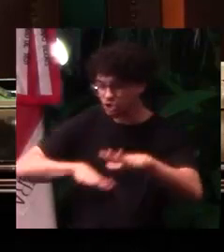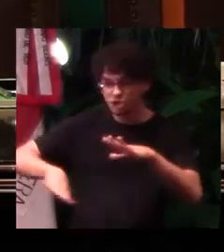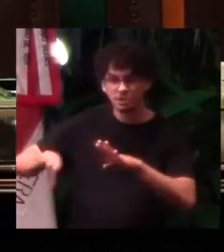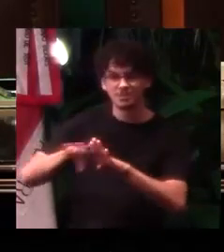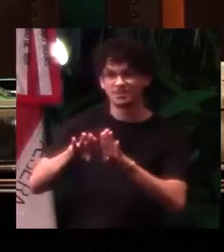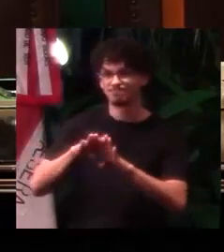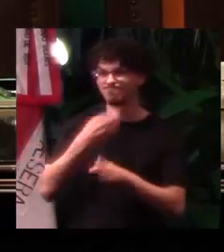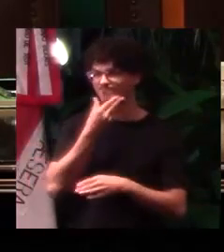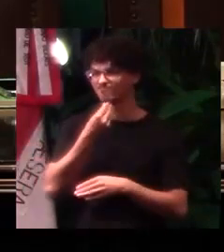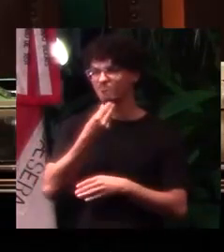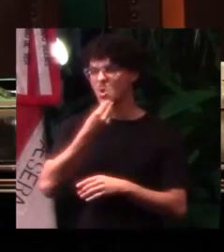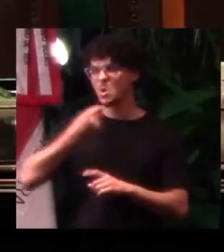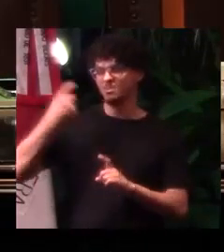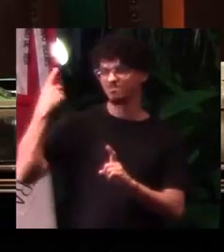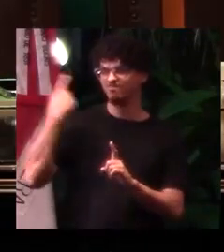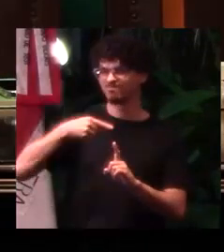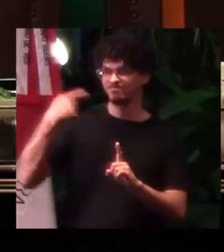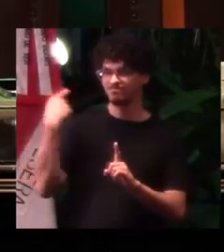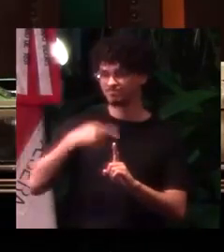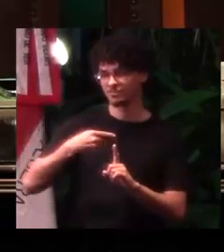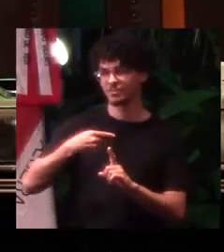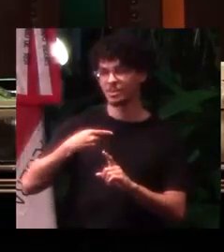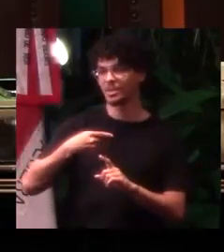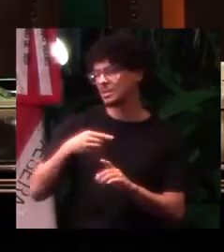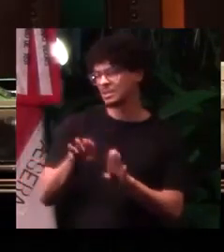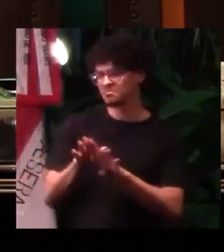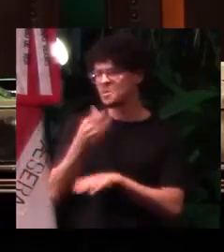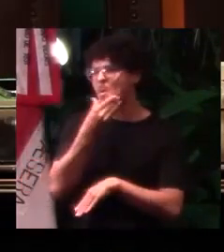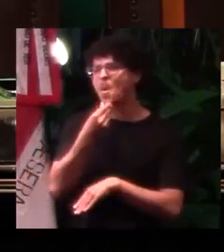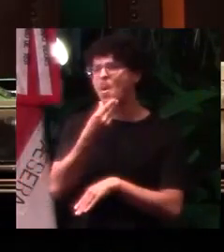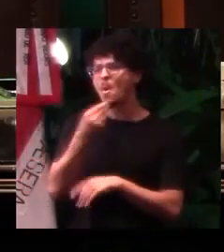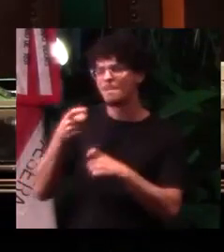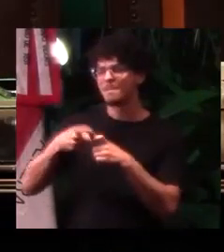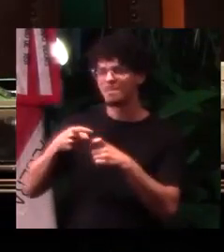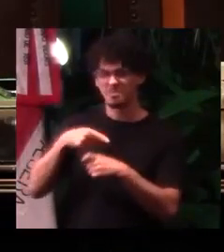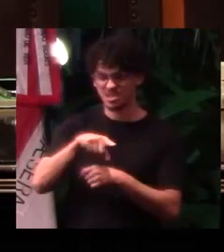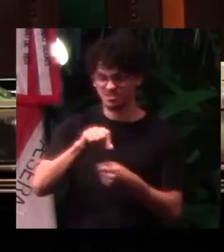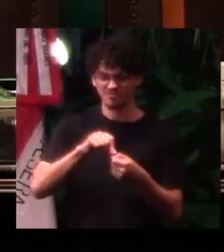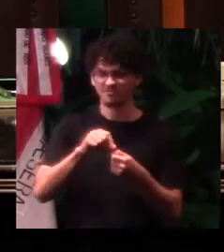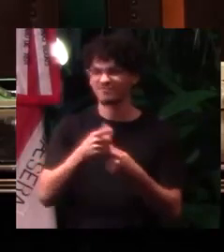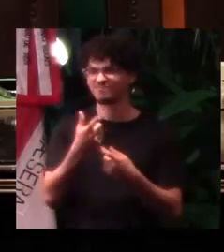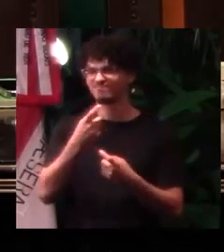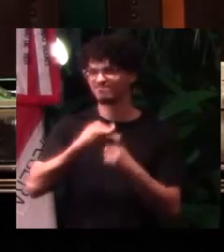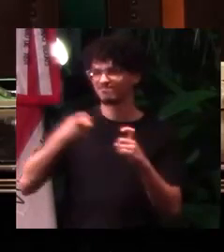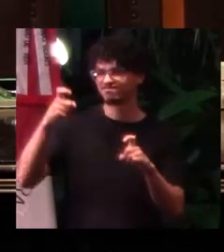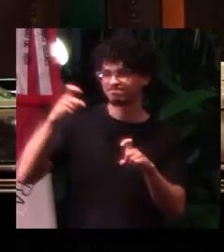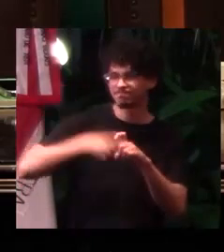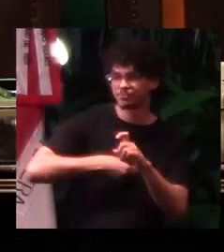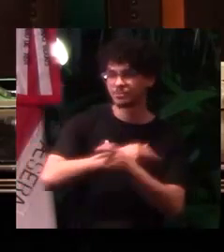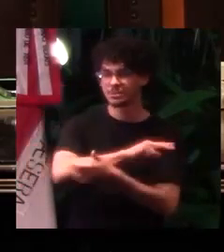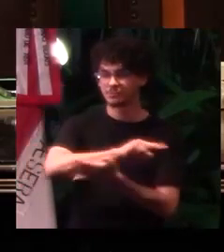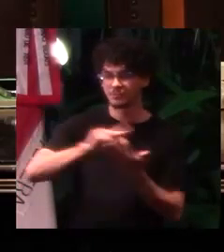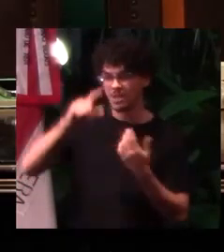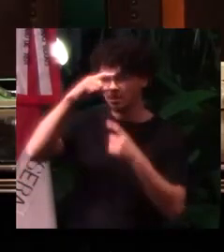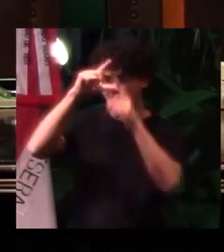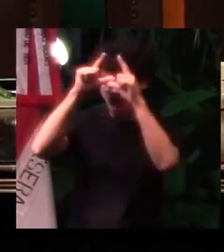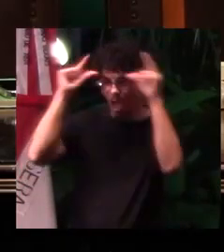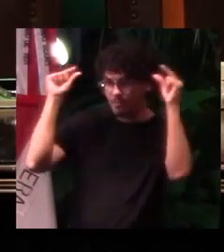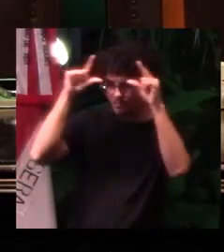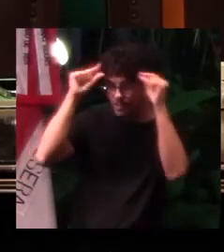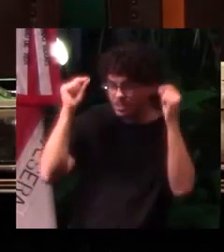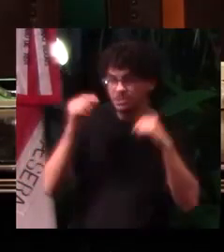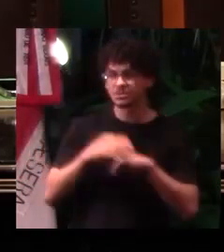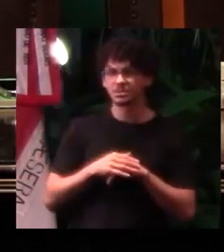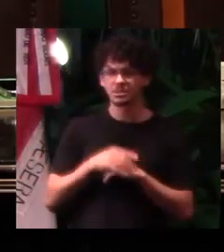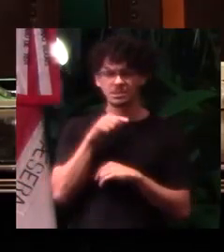machismo, em que os próprios médicos abusam, de certa forma, das enfermeiras. E essa moça,